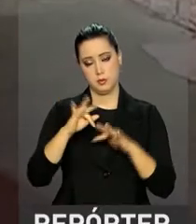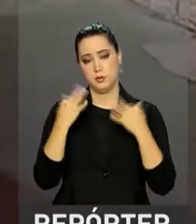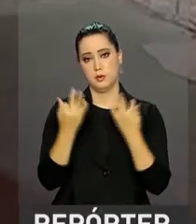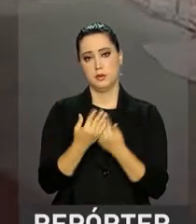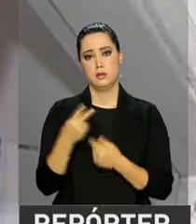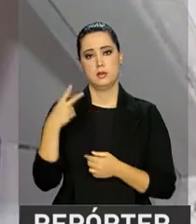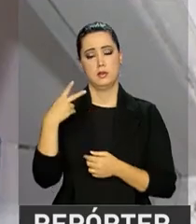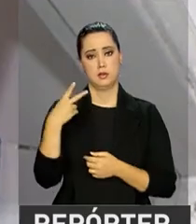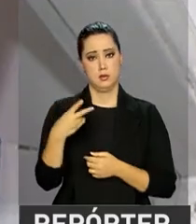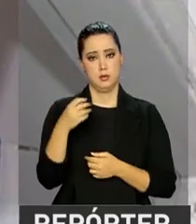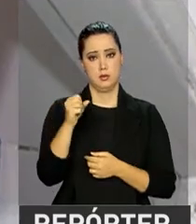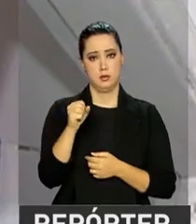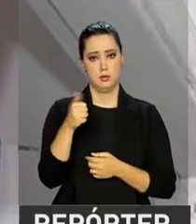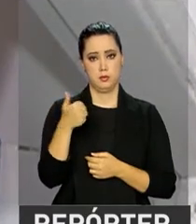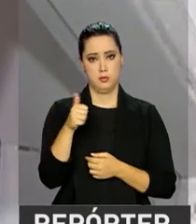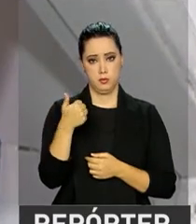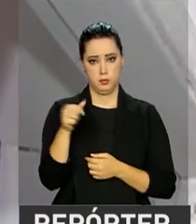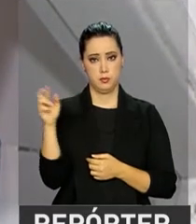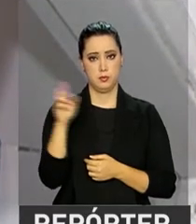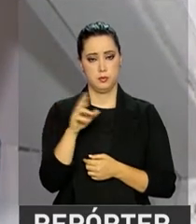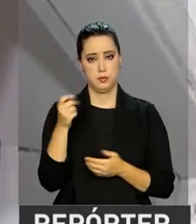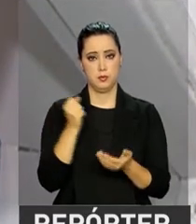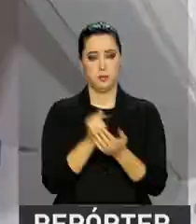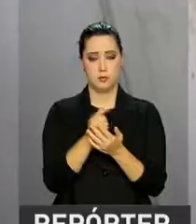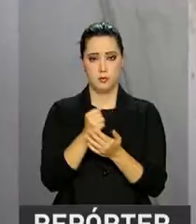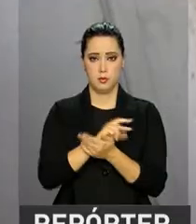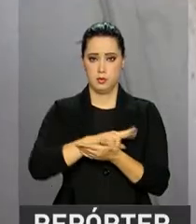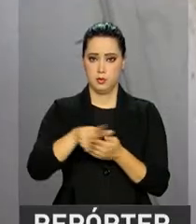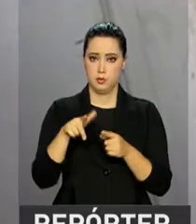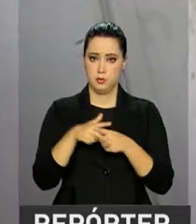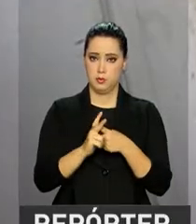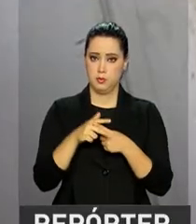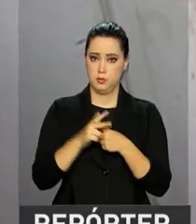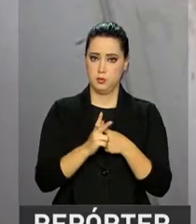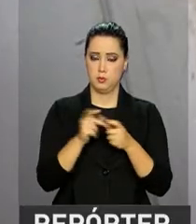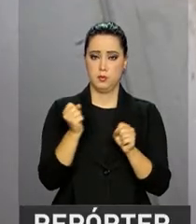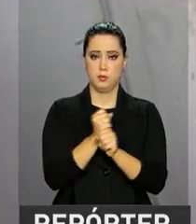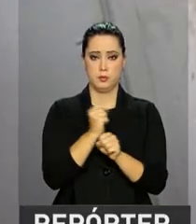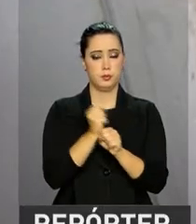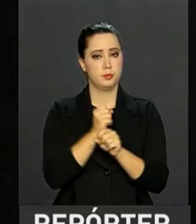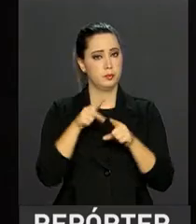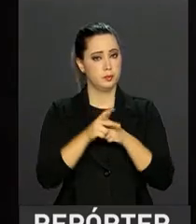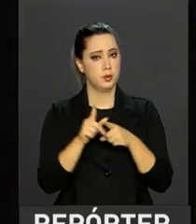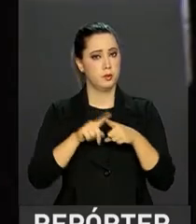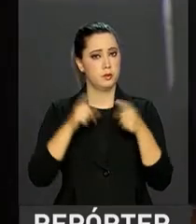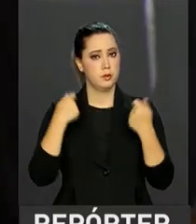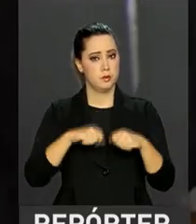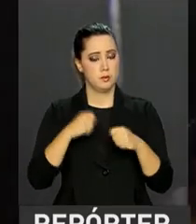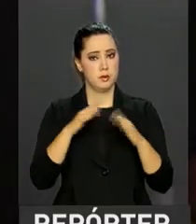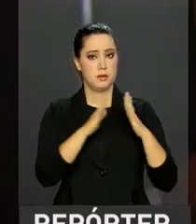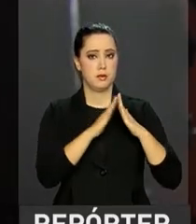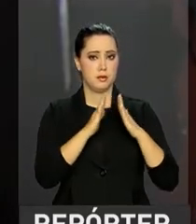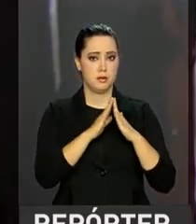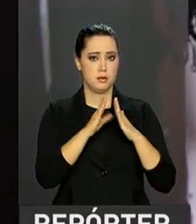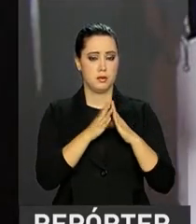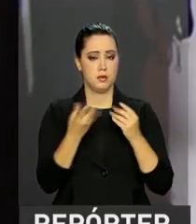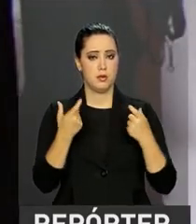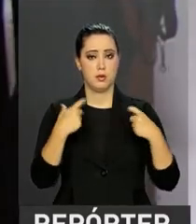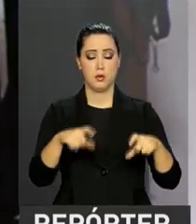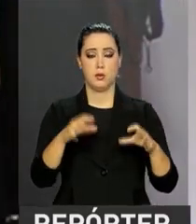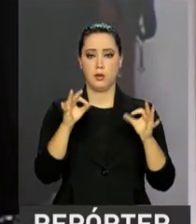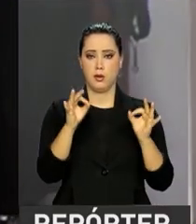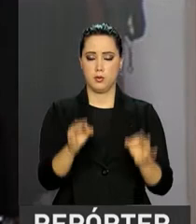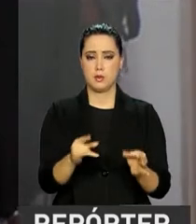dois mil oitocentos e onze reais a compra de materiais de construção para o desde que a habitação esteja em área irregular